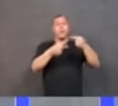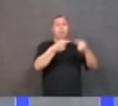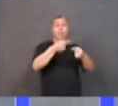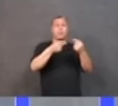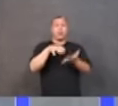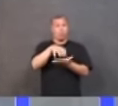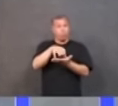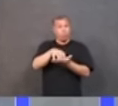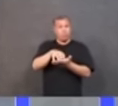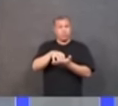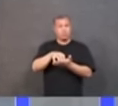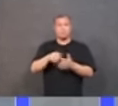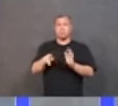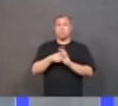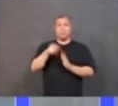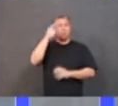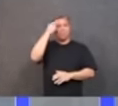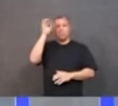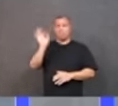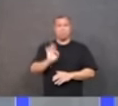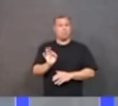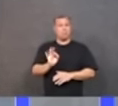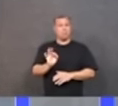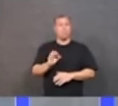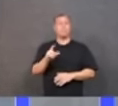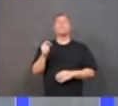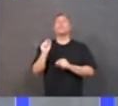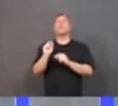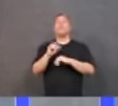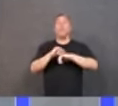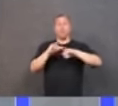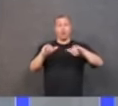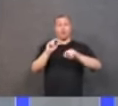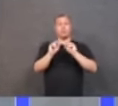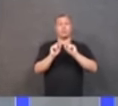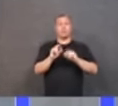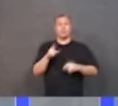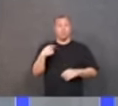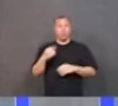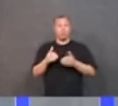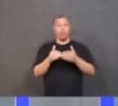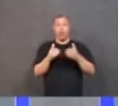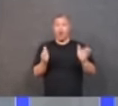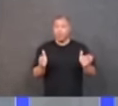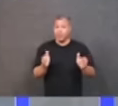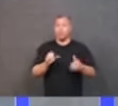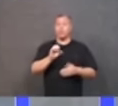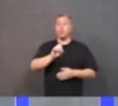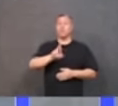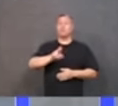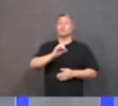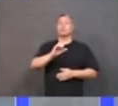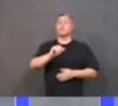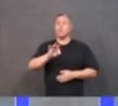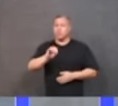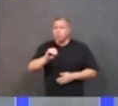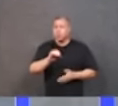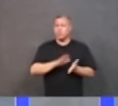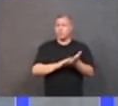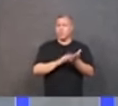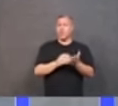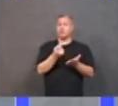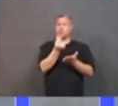comunidade. O que nós temos colocado é o quê? É que a partir da abertura do nosso orçamento, então a nossa proposta é de criação